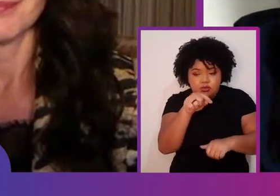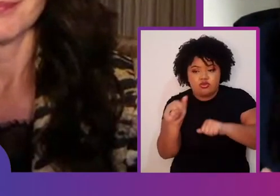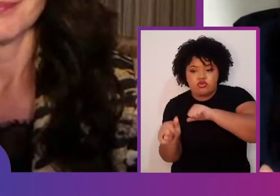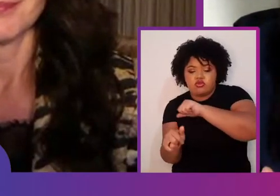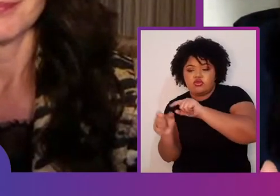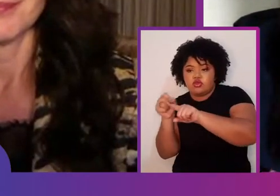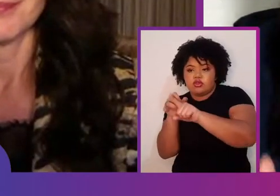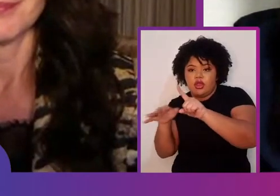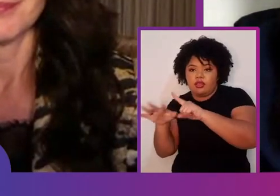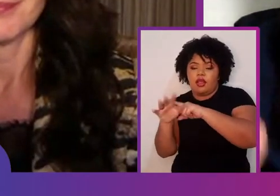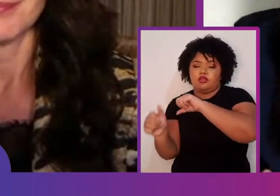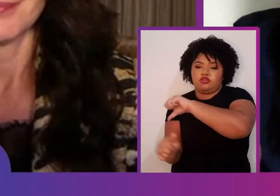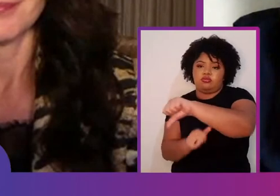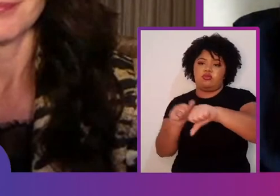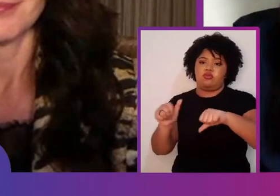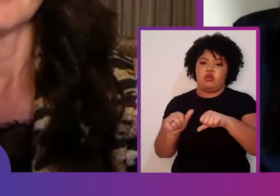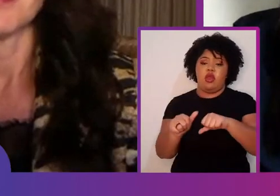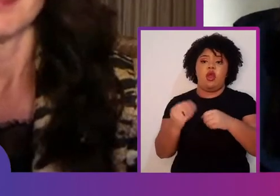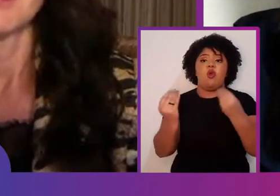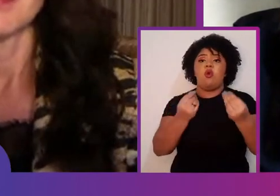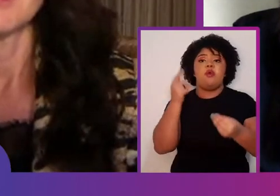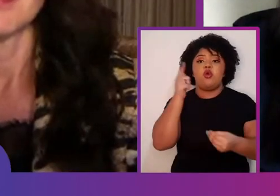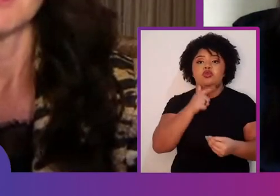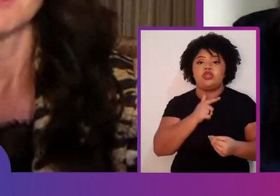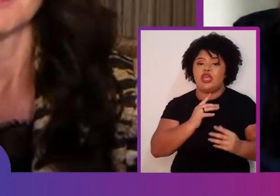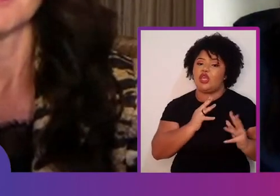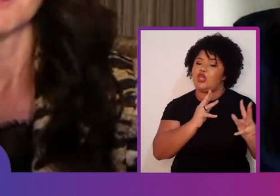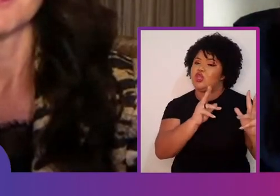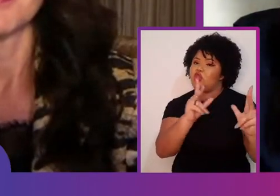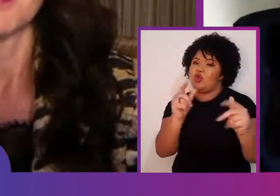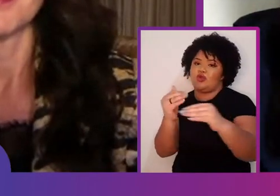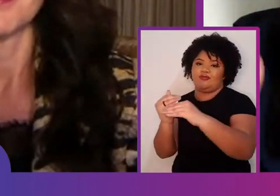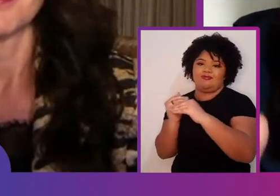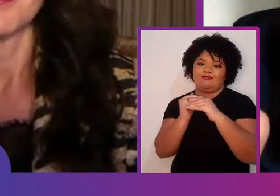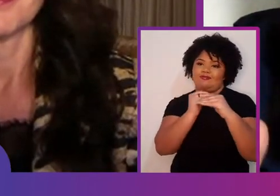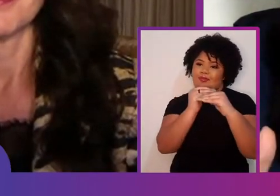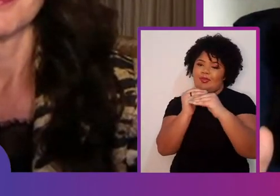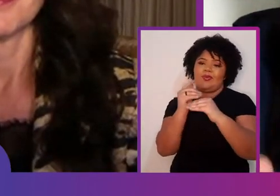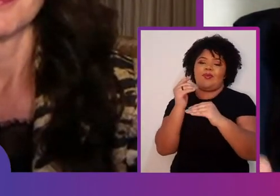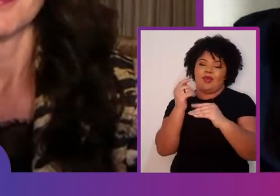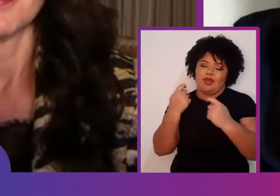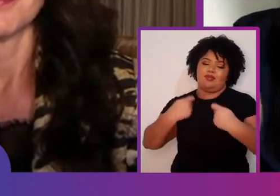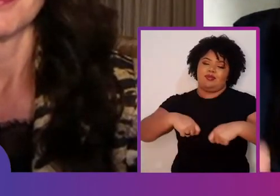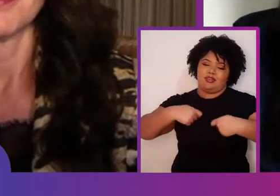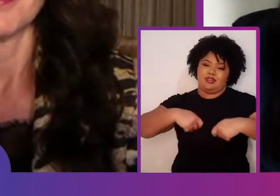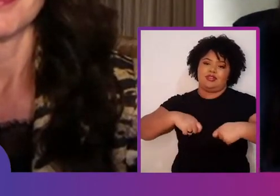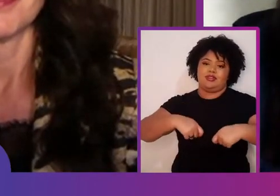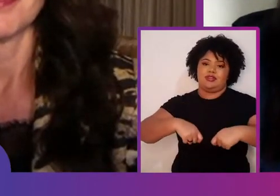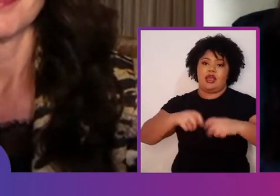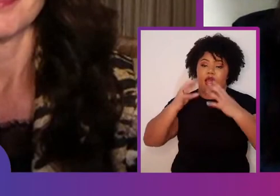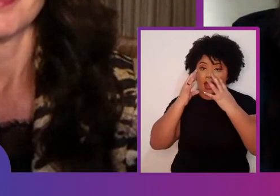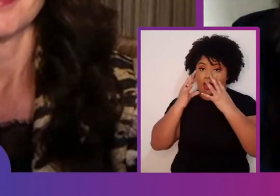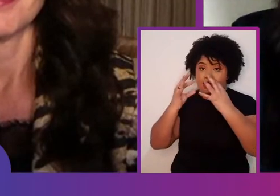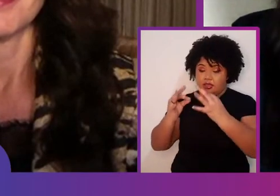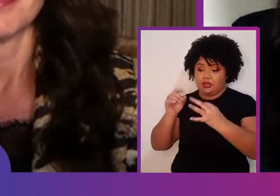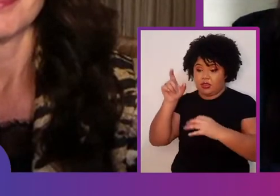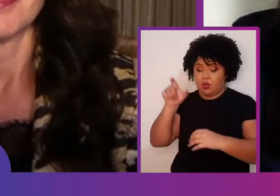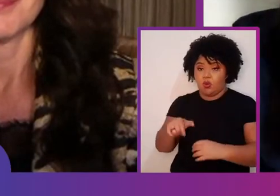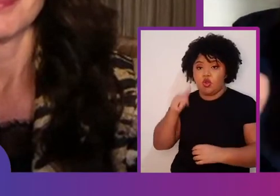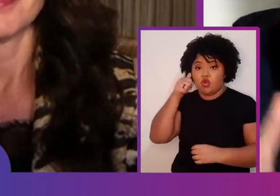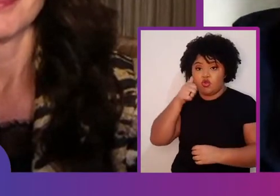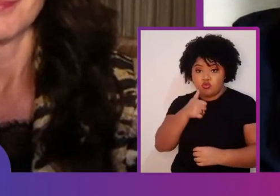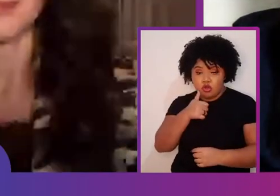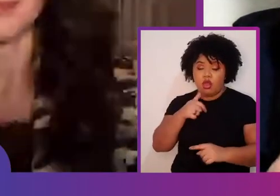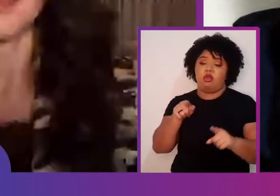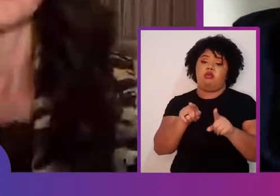as vozes forem ouvidas. Então a gente precisa incluir as mulheres, mas nós precisamos ter uma atenção especial para as mulheres